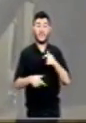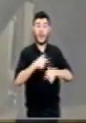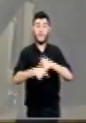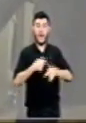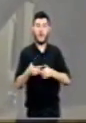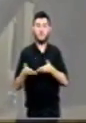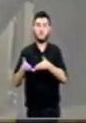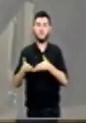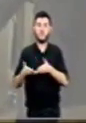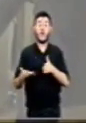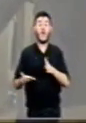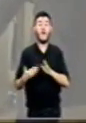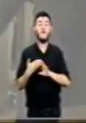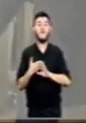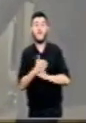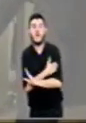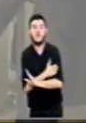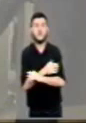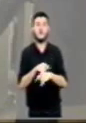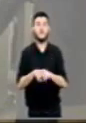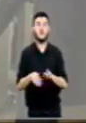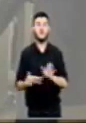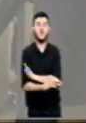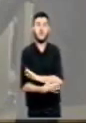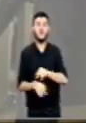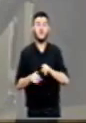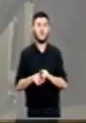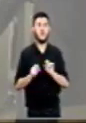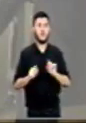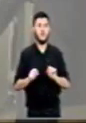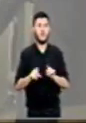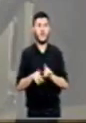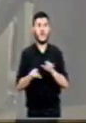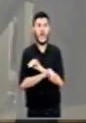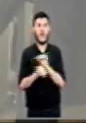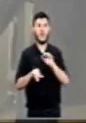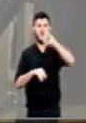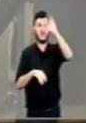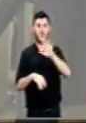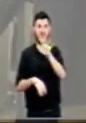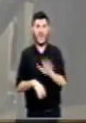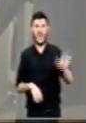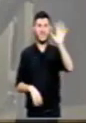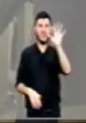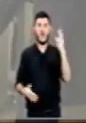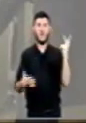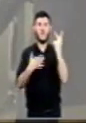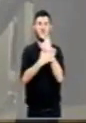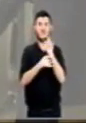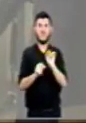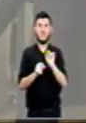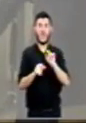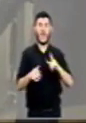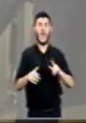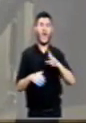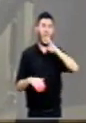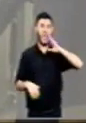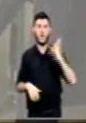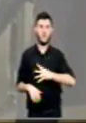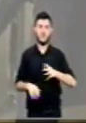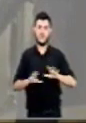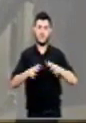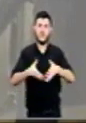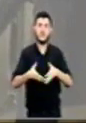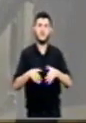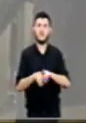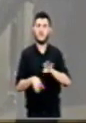toda a repercussão em âmbito nacional negativa que este fato causou, inclusive com a veiculação de imagens desses